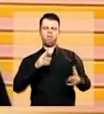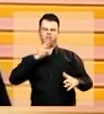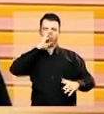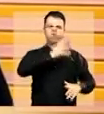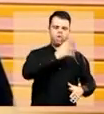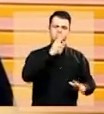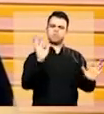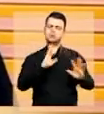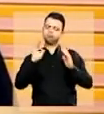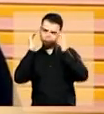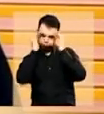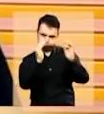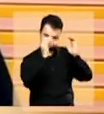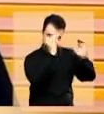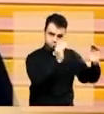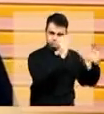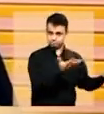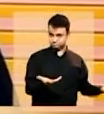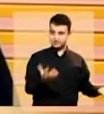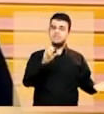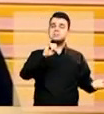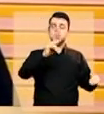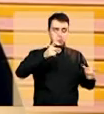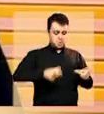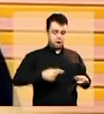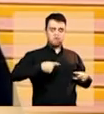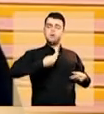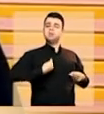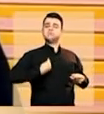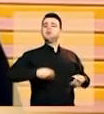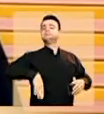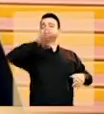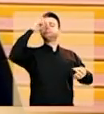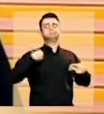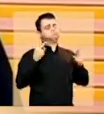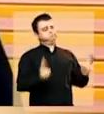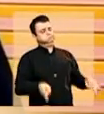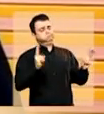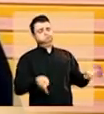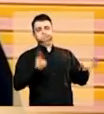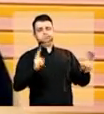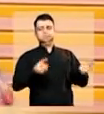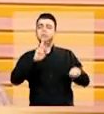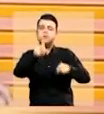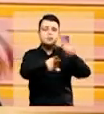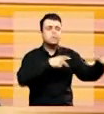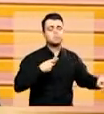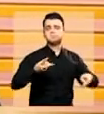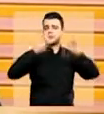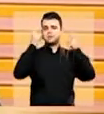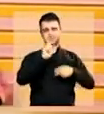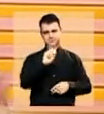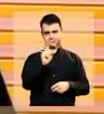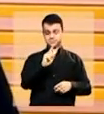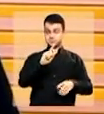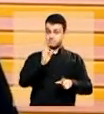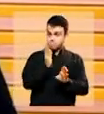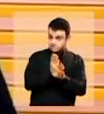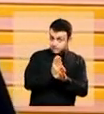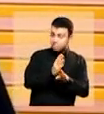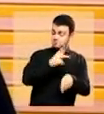está inserido no mesmo local o tempo todo, muitas vezes a gente não enxerga as diferenças. Quando eu sou inserido em